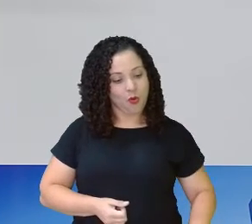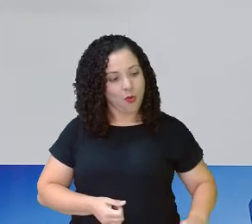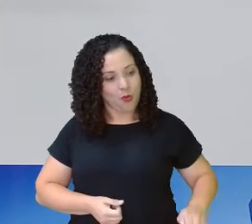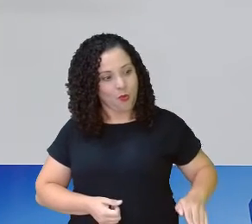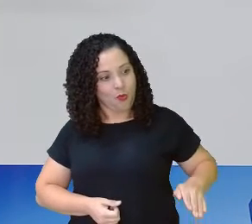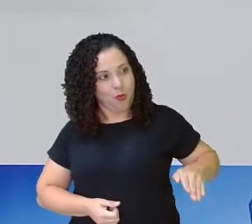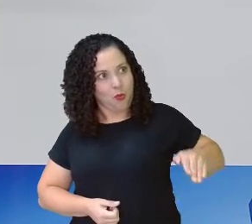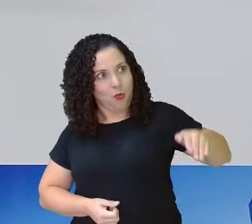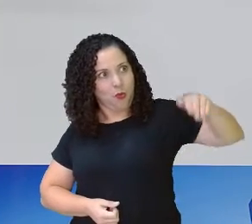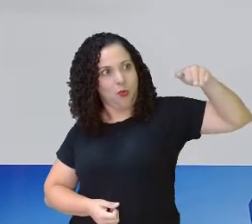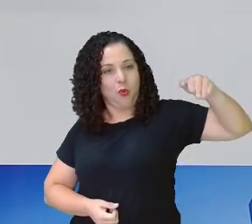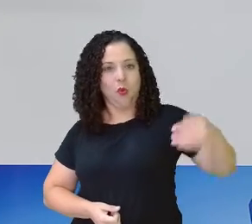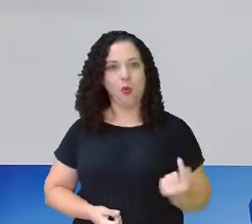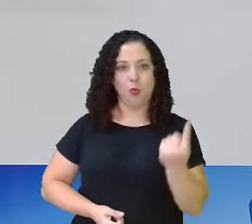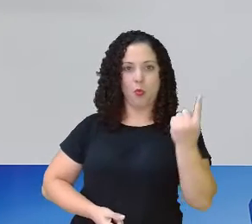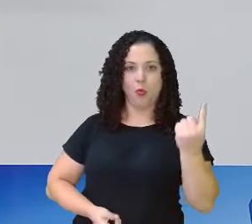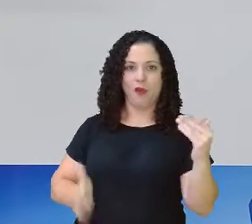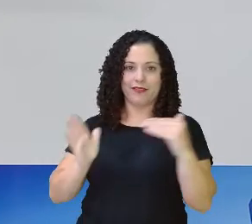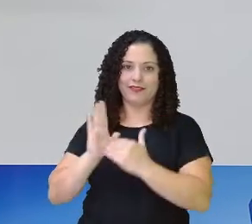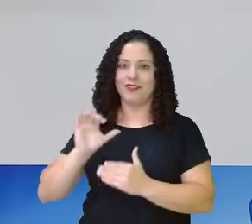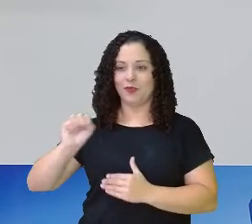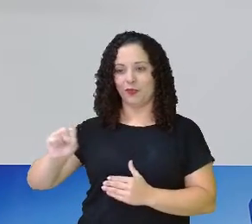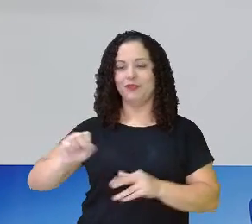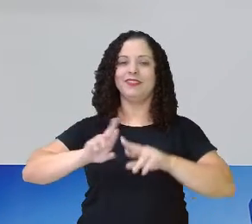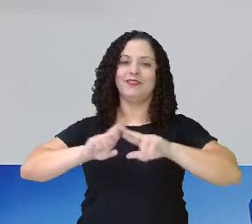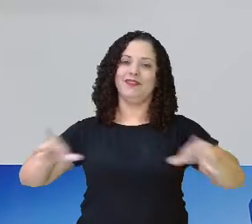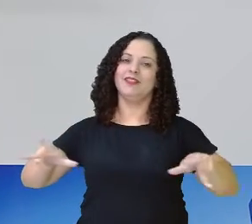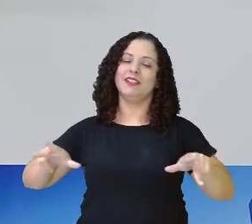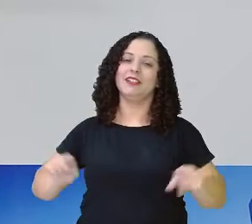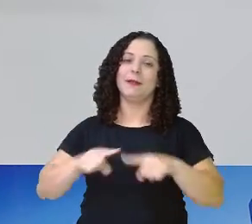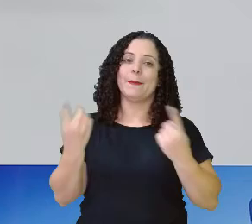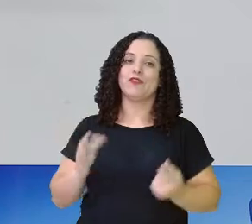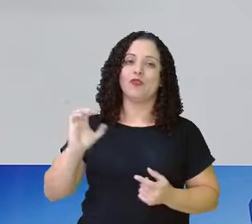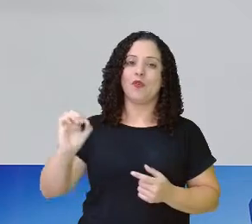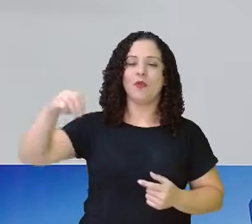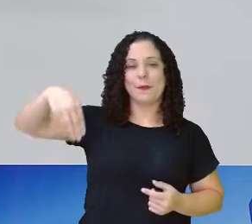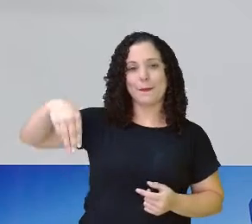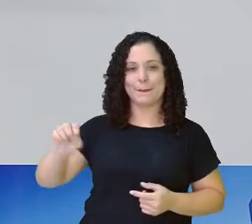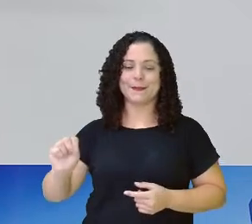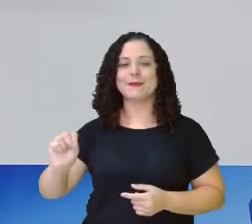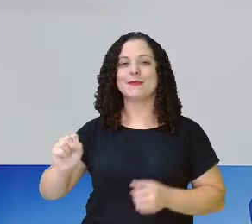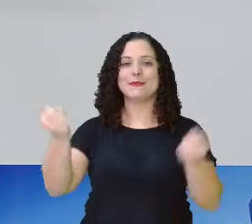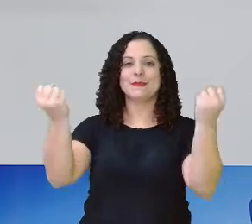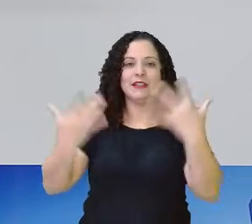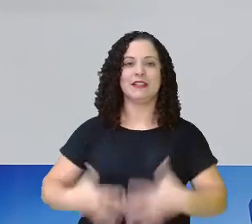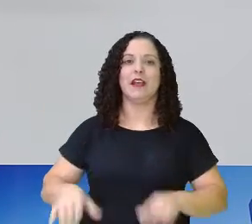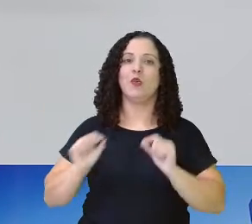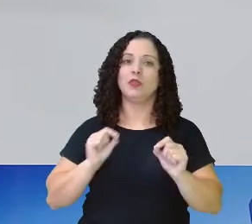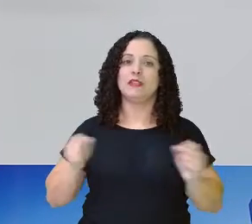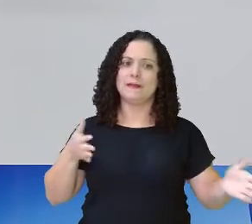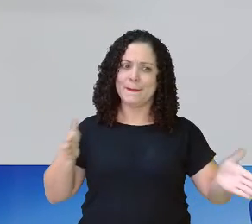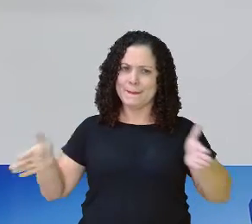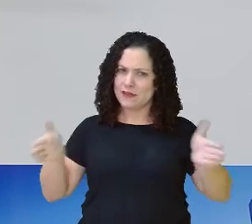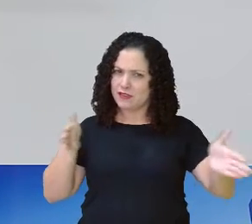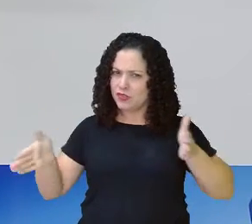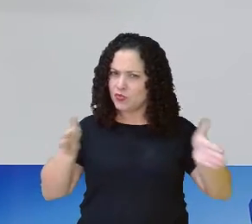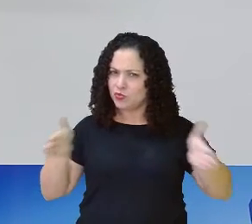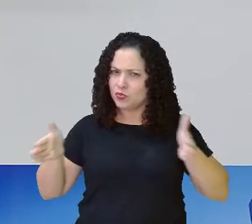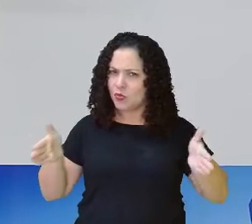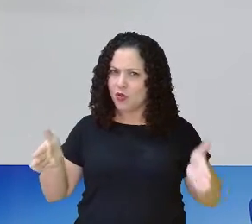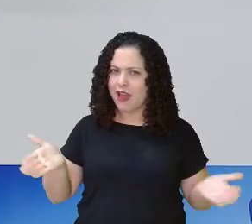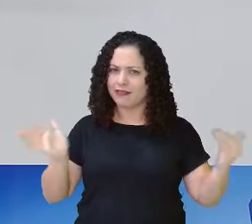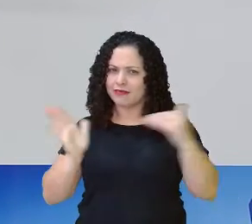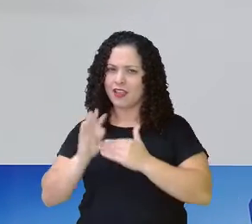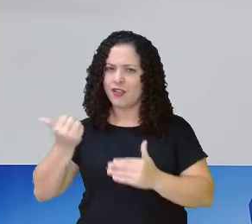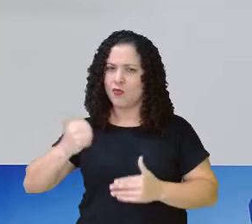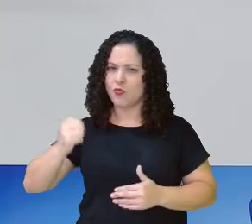de 8 anos. Então, pela Organização Mundial da Saúde, é fundamental que essa primeira fase seja bem assistida, bem cuidada, com